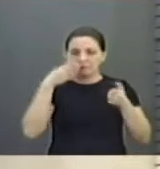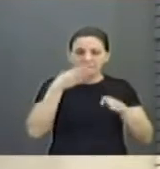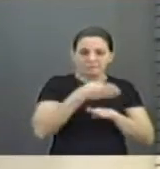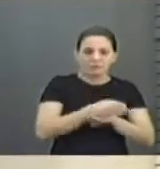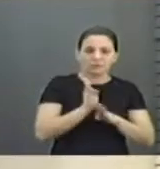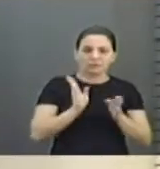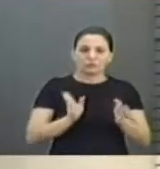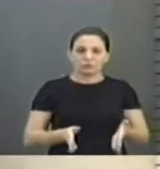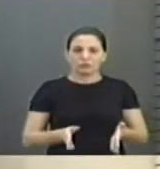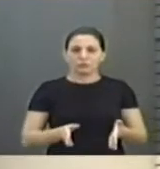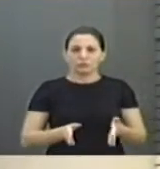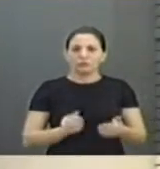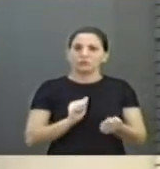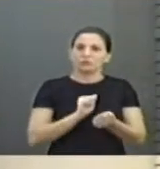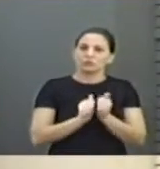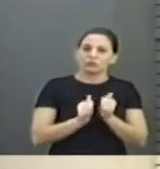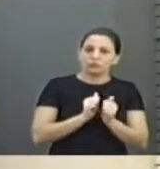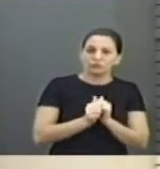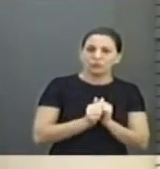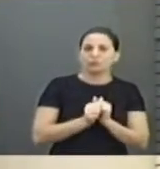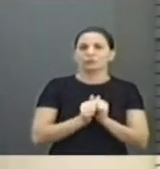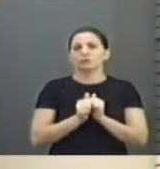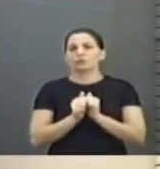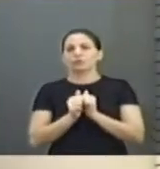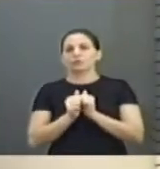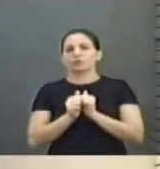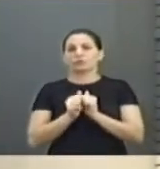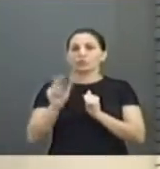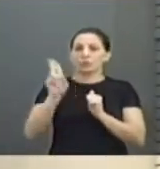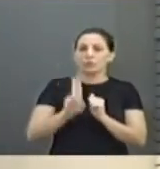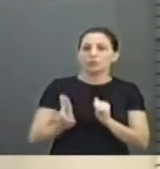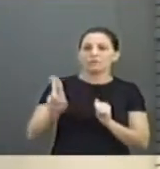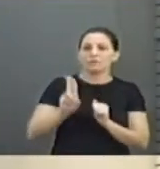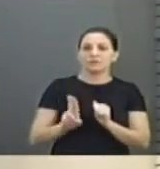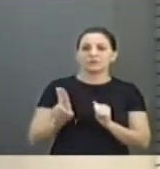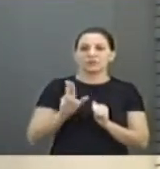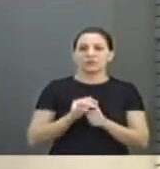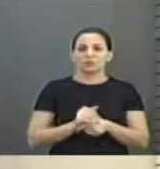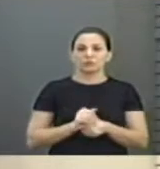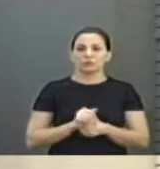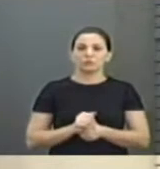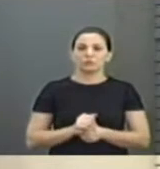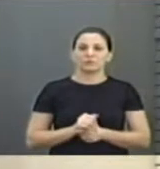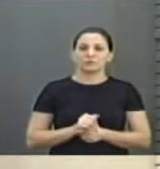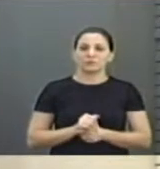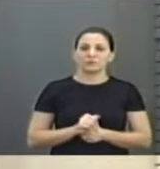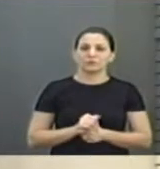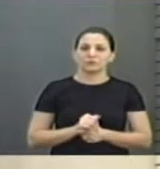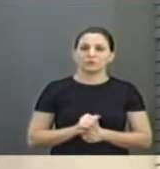saindo o assunto sobre os jogos universitários. E